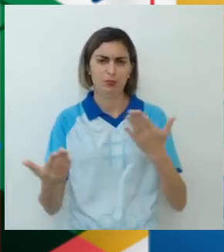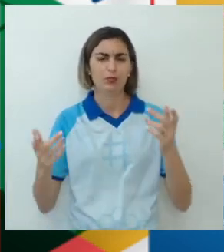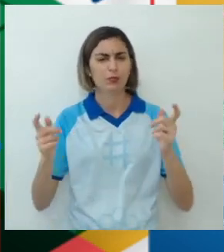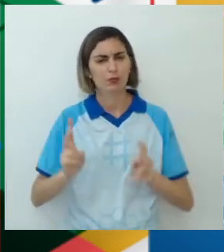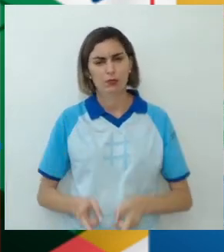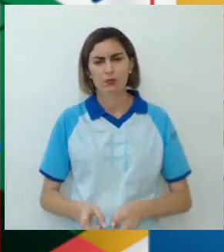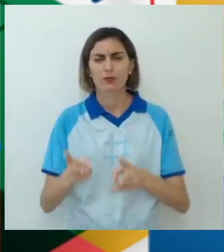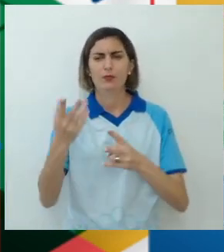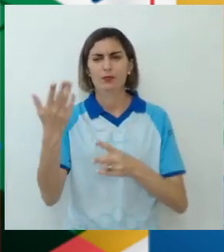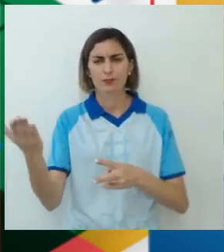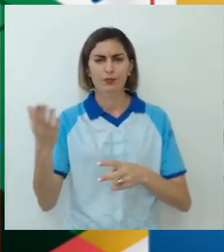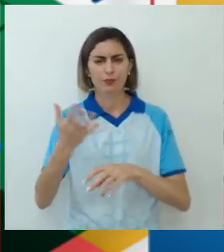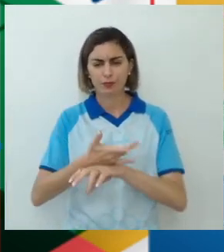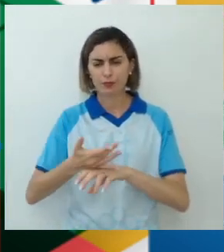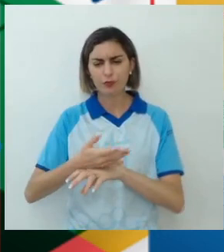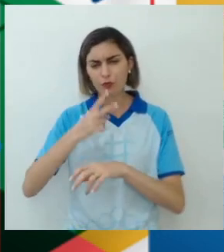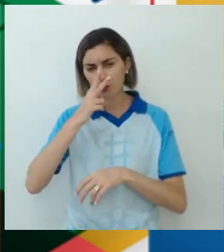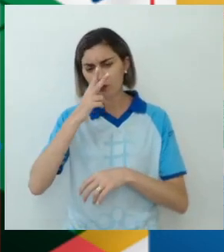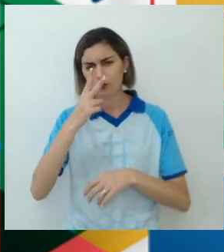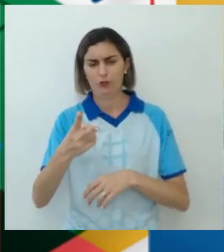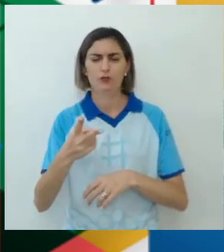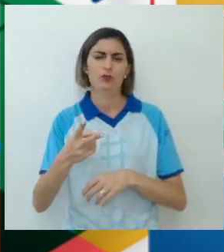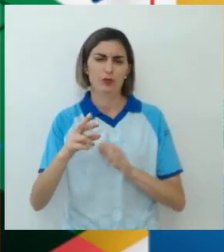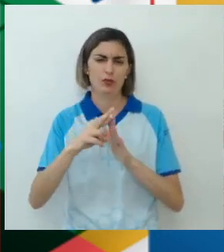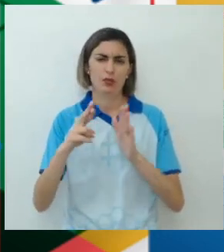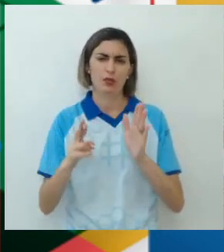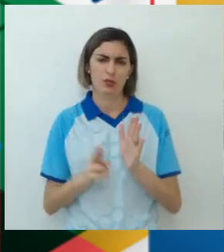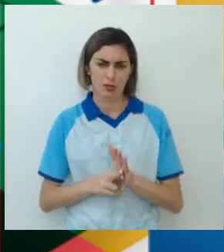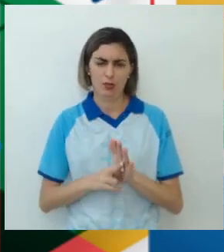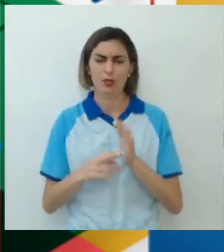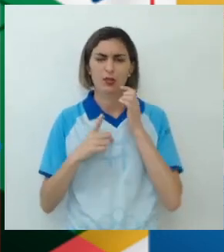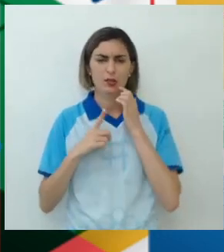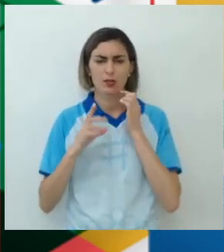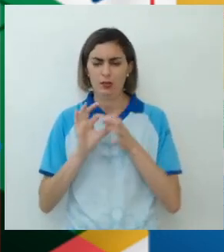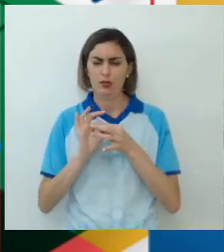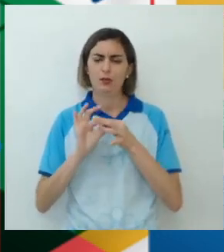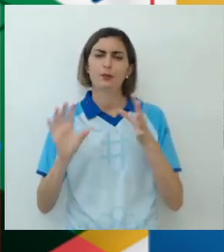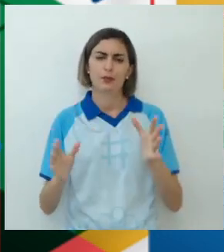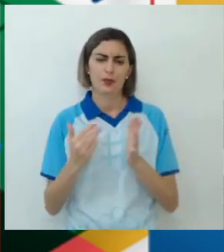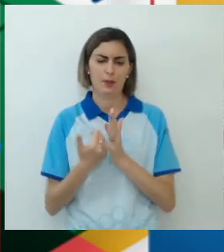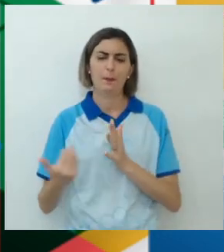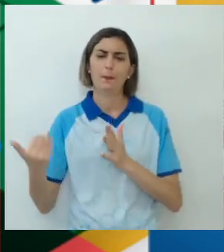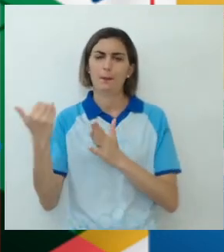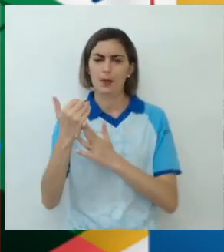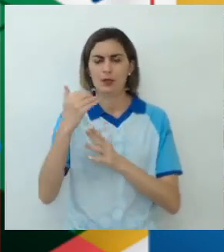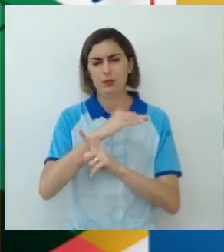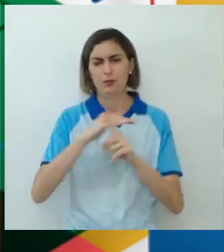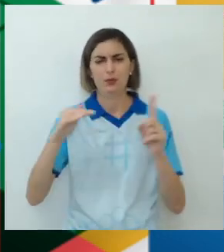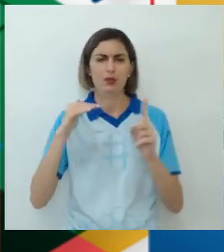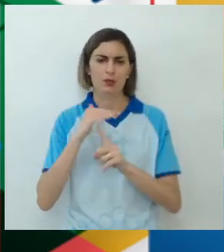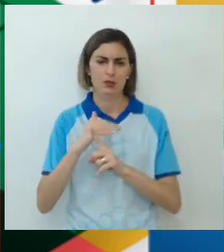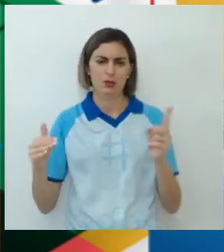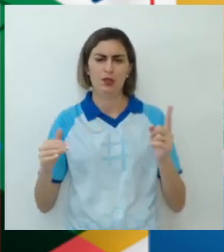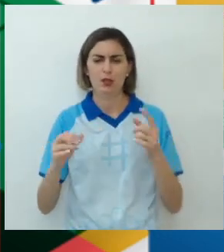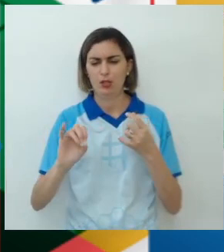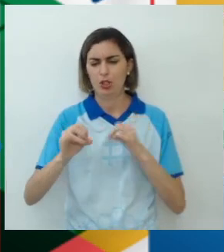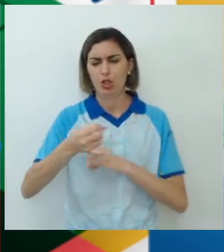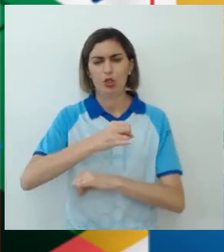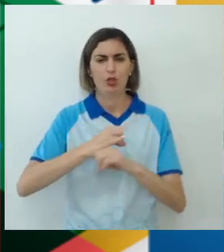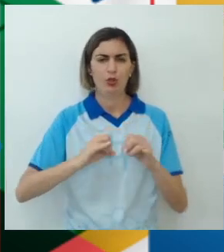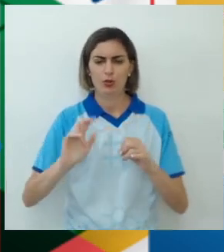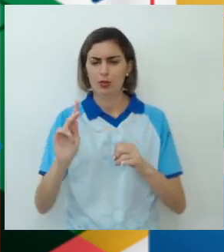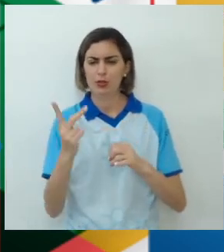ser considerado um ácido forte, via de regra, a gente tem que liberar mais da metade dos íons H+